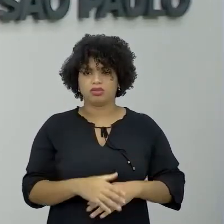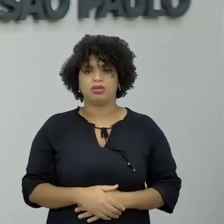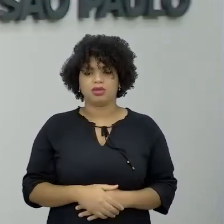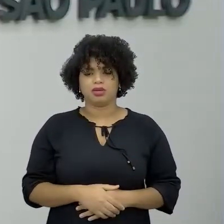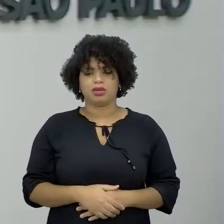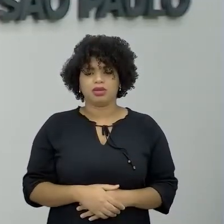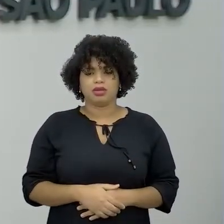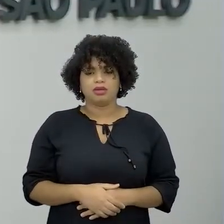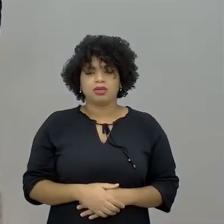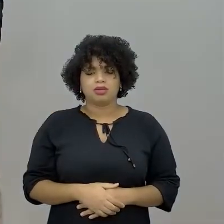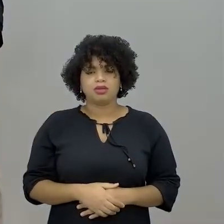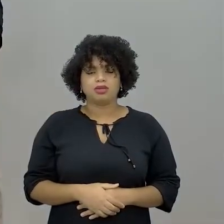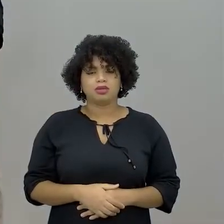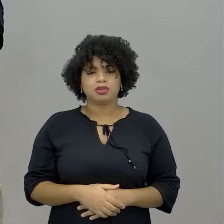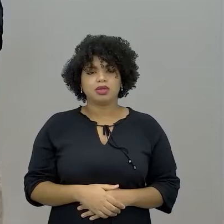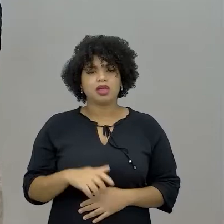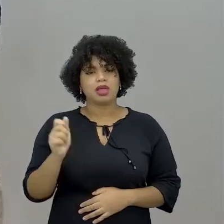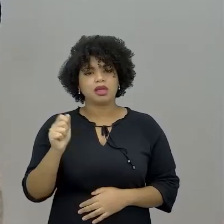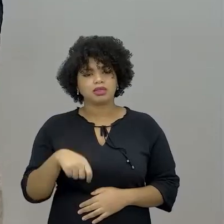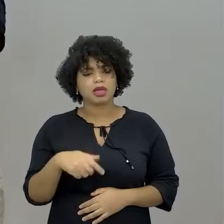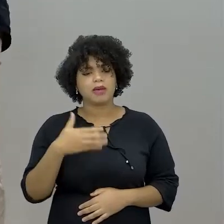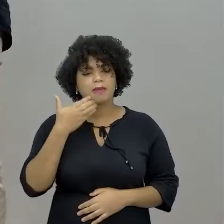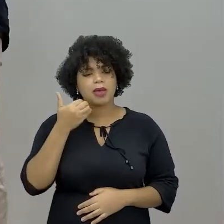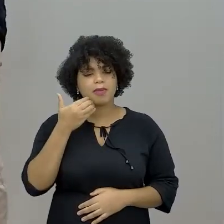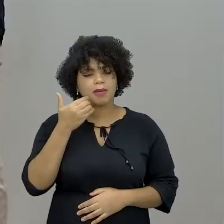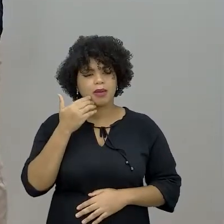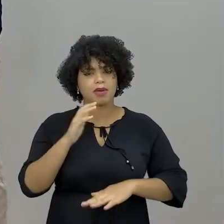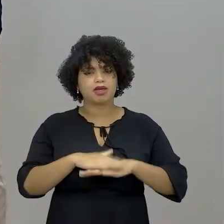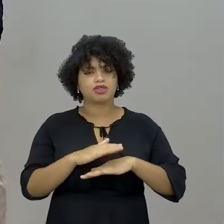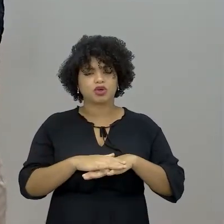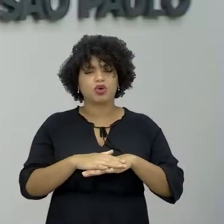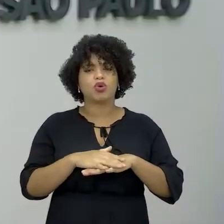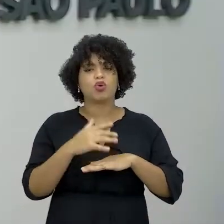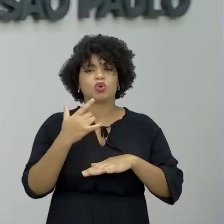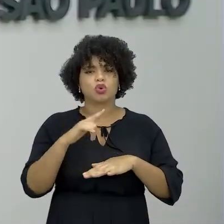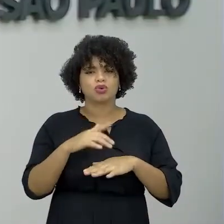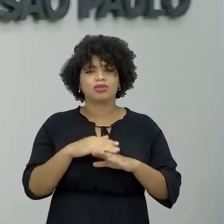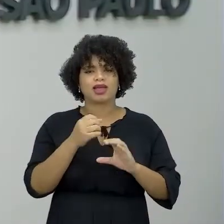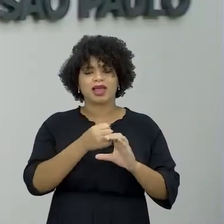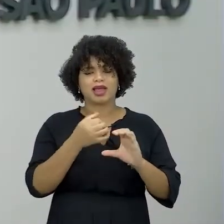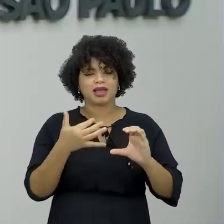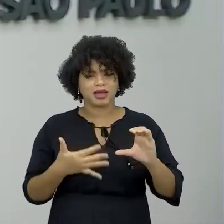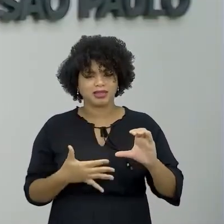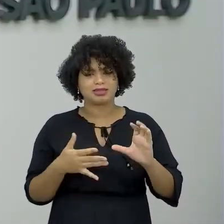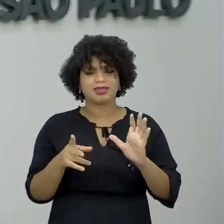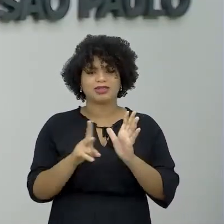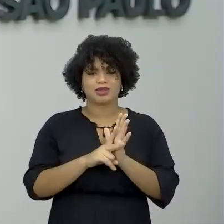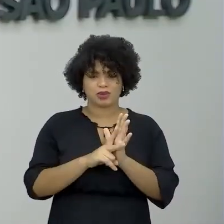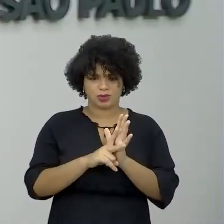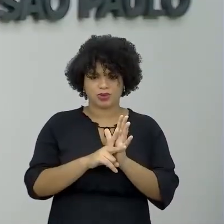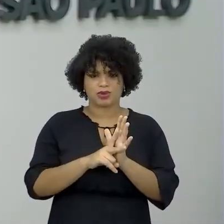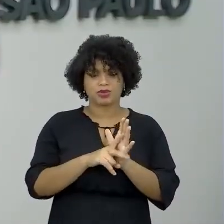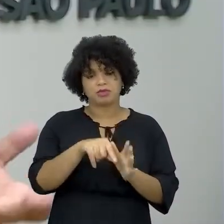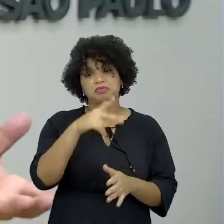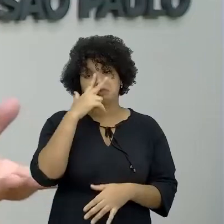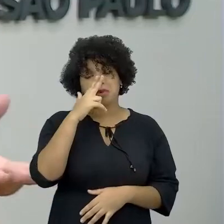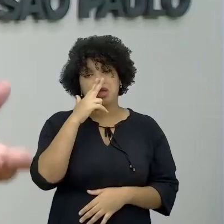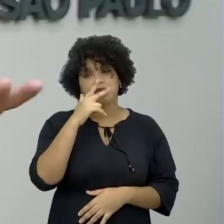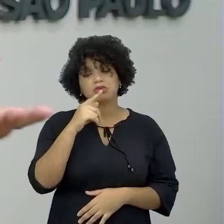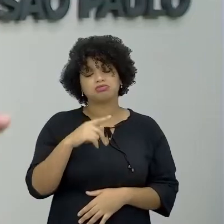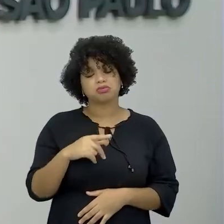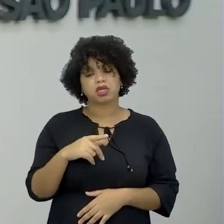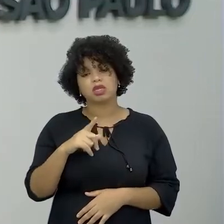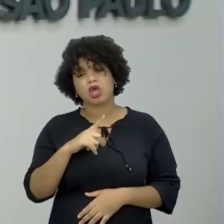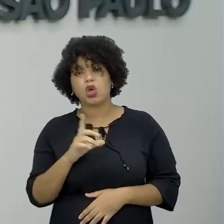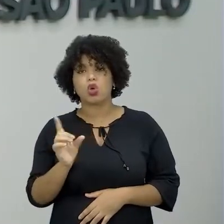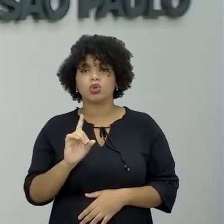vai absorver, ele vai construir nele essas características, né, que ele acha que não tem.